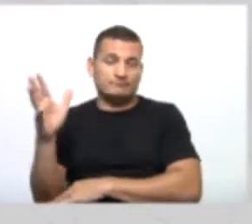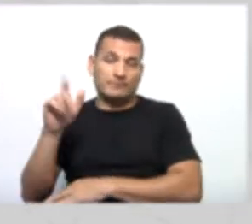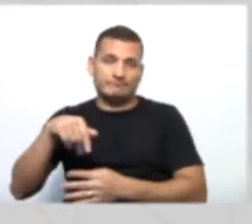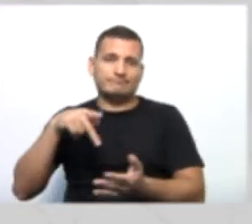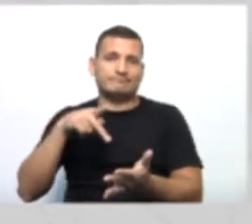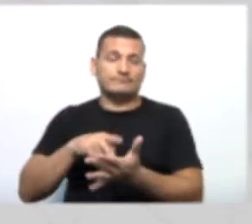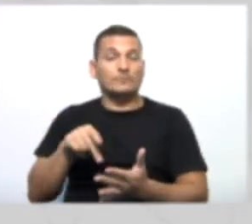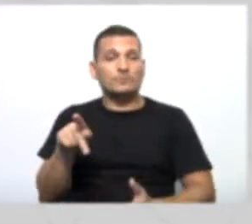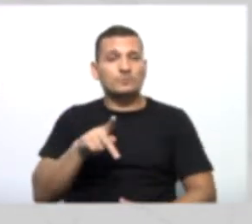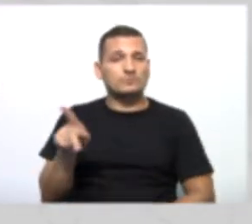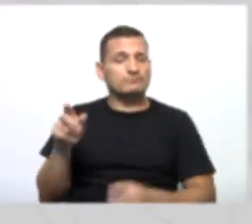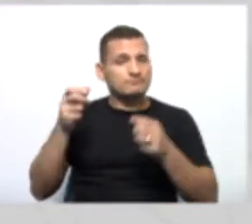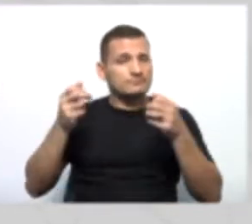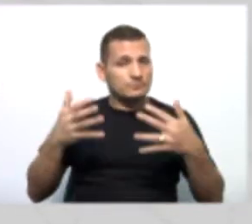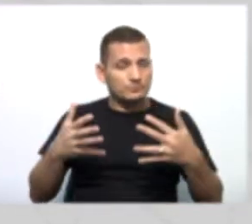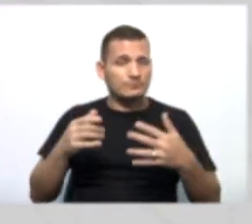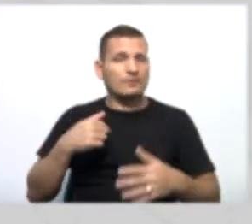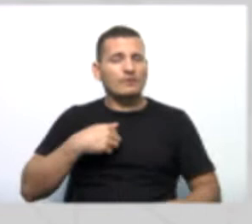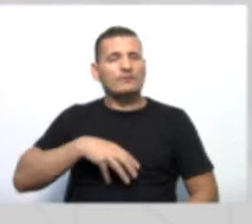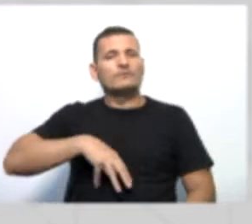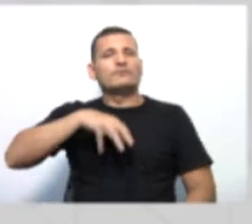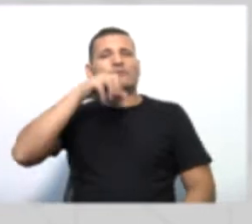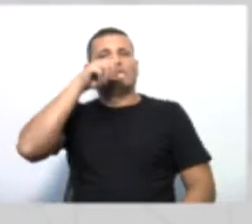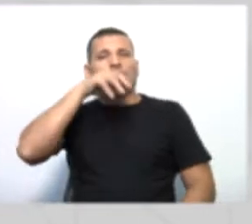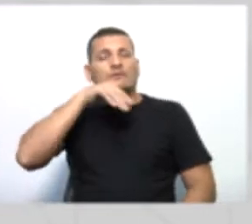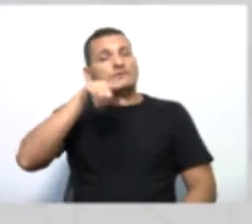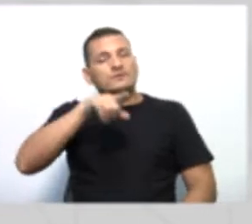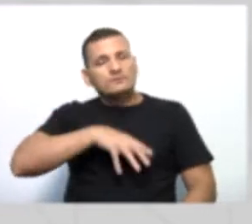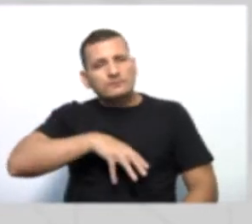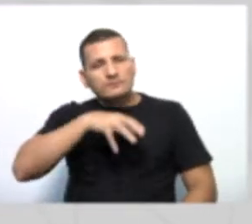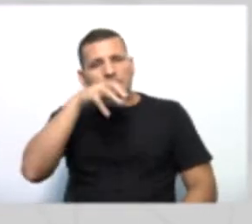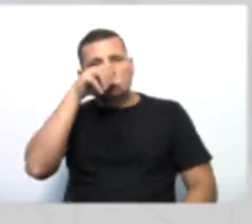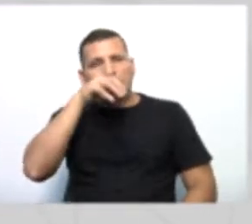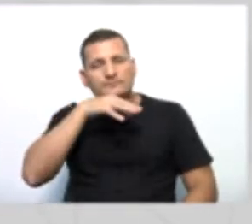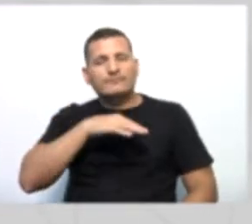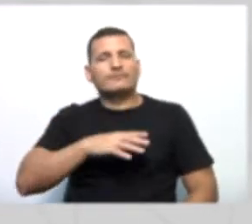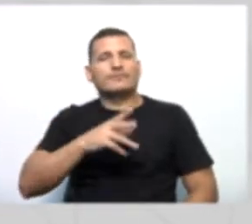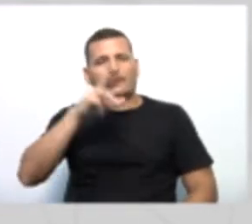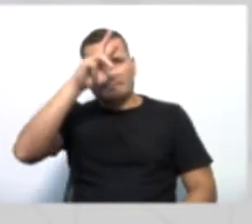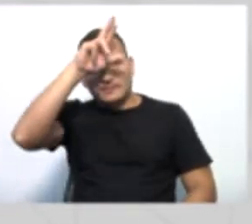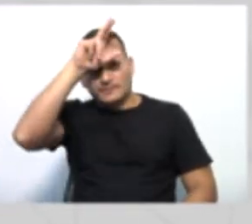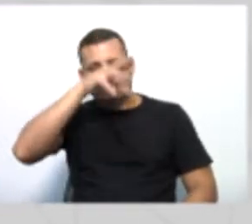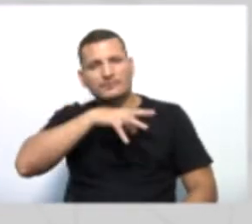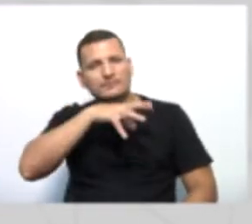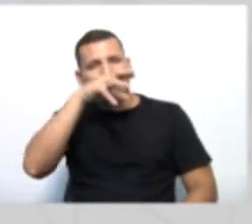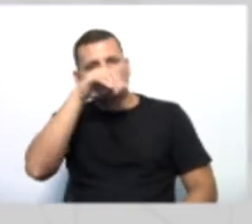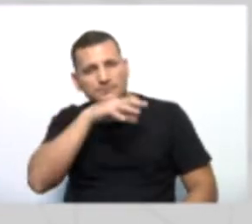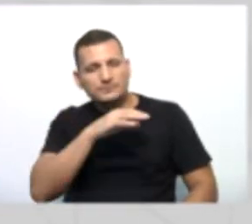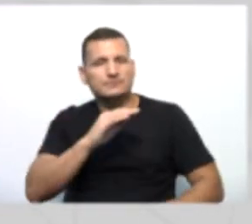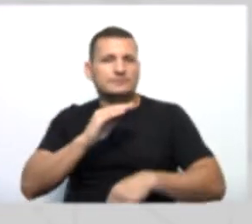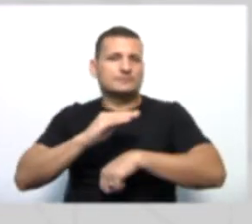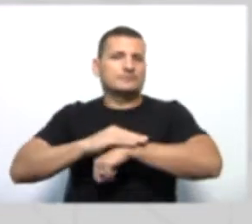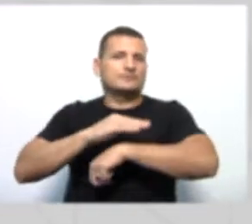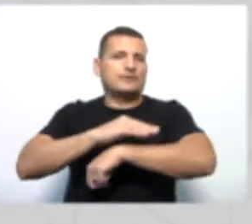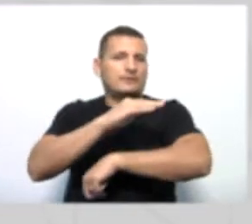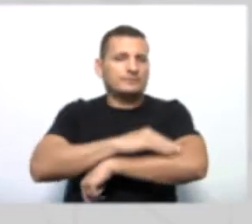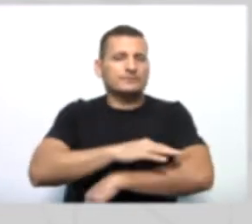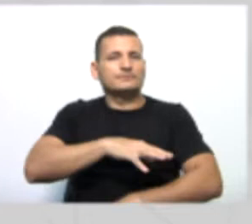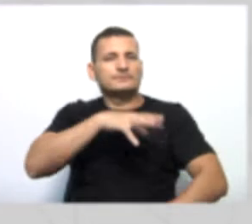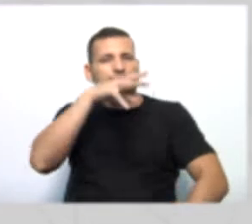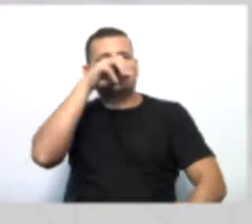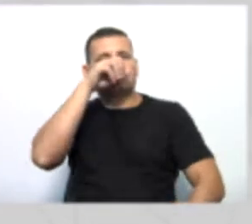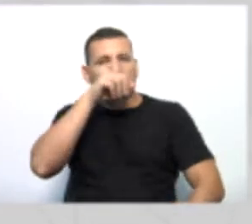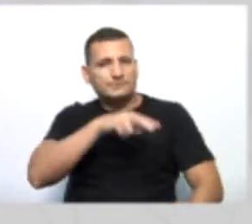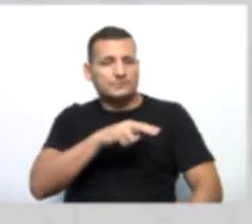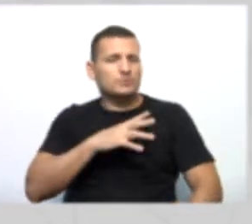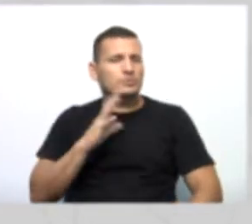agorinha falou, não é? Que eu respiro, ele respira, você respira, o sapo respira, a barata respira. Barata respira, professor? Respira, né? Respira, a barata respira, o sapo